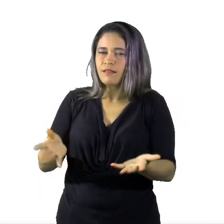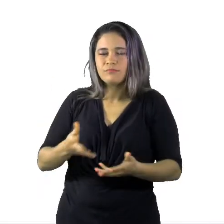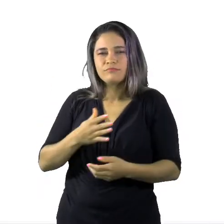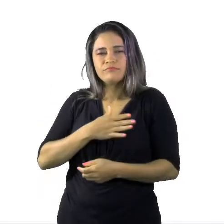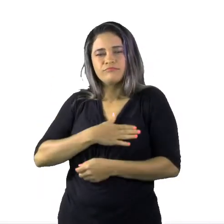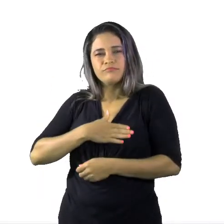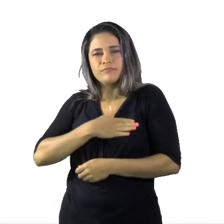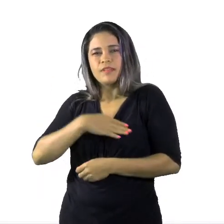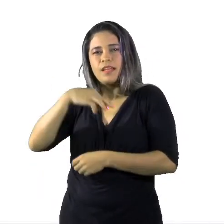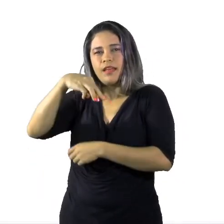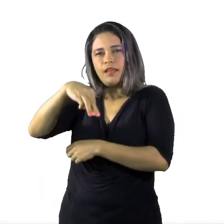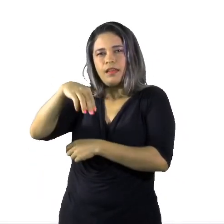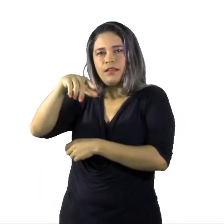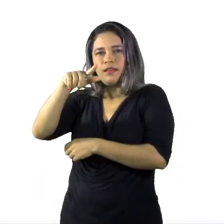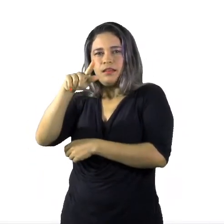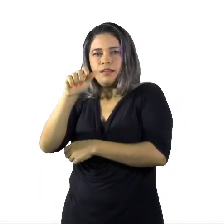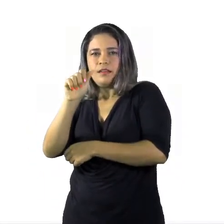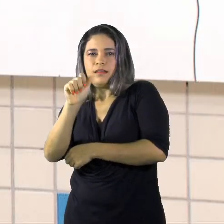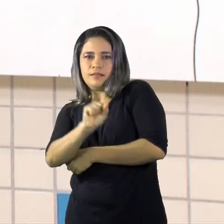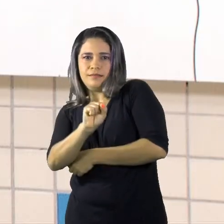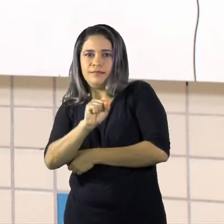carinho, MGAS.